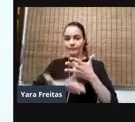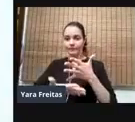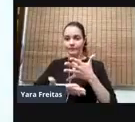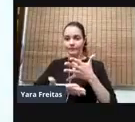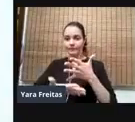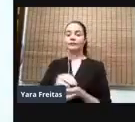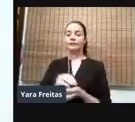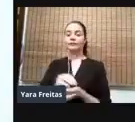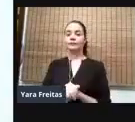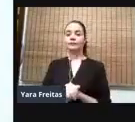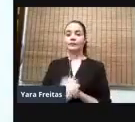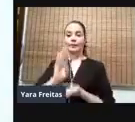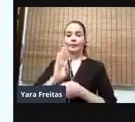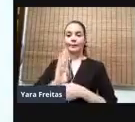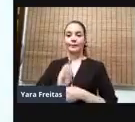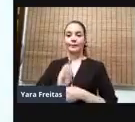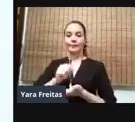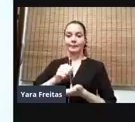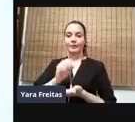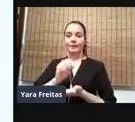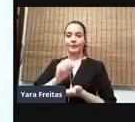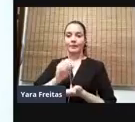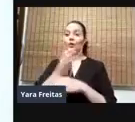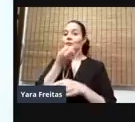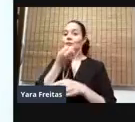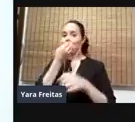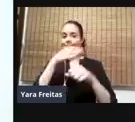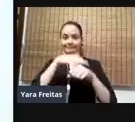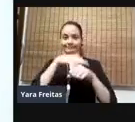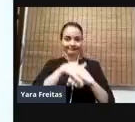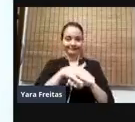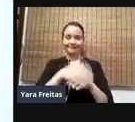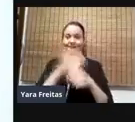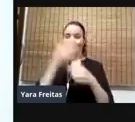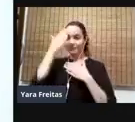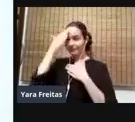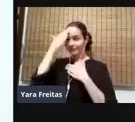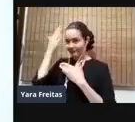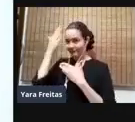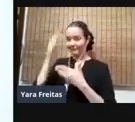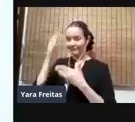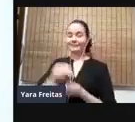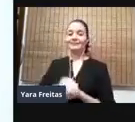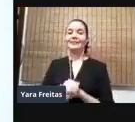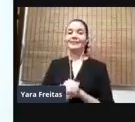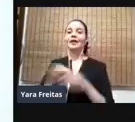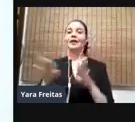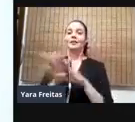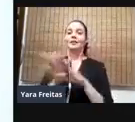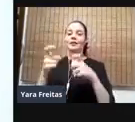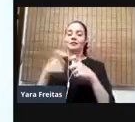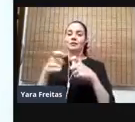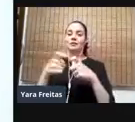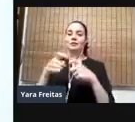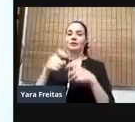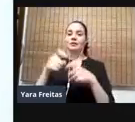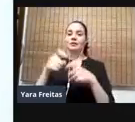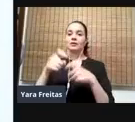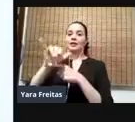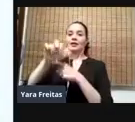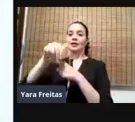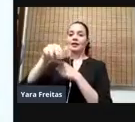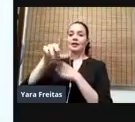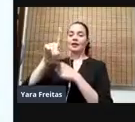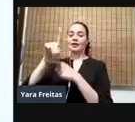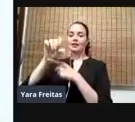nos dando um suporte aqui. Boa noite, Yara, bem-vinda. E também com a doutora Lindsay Nakakog. A doutora